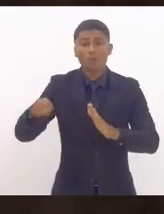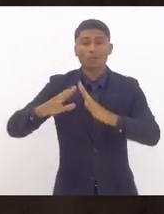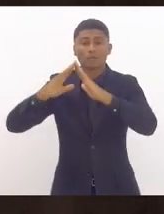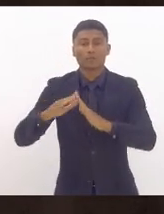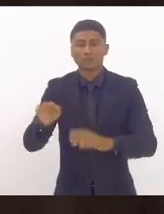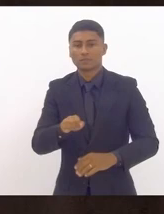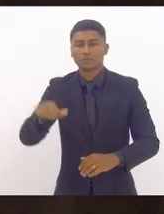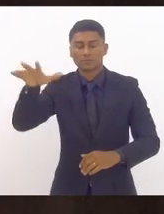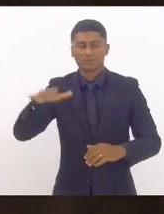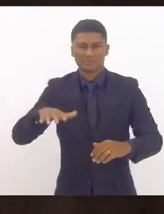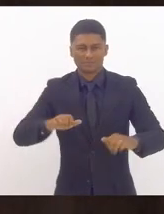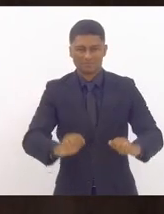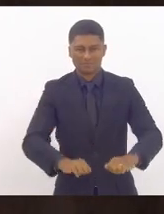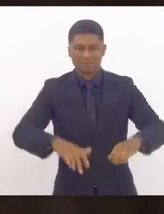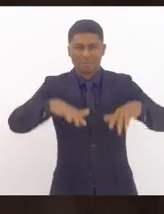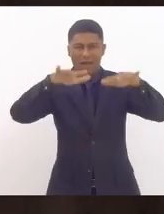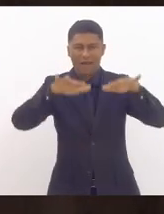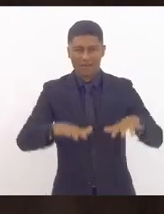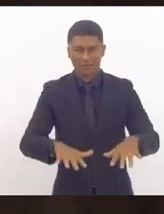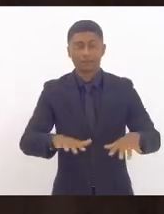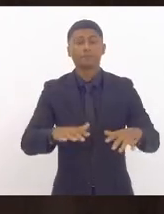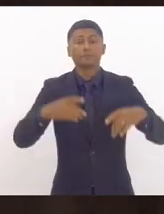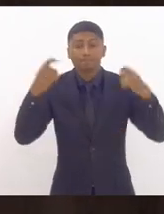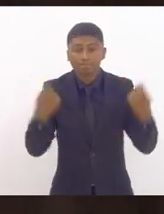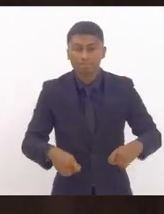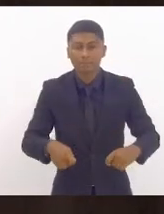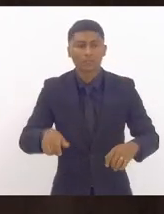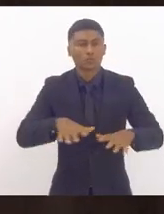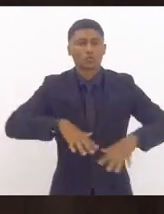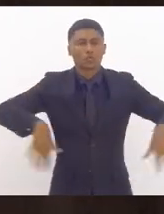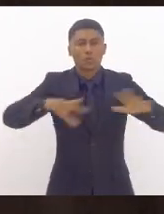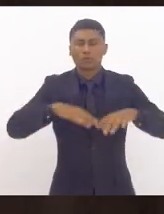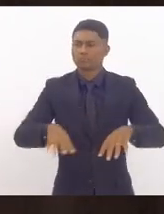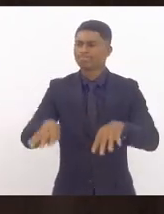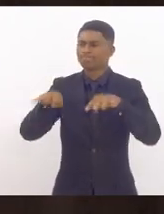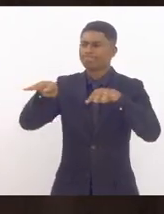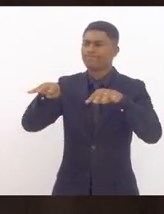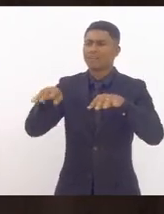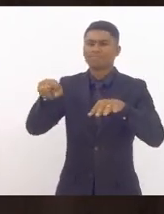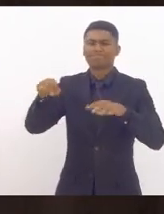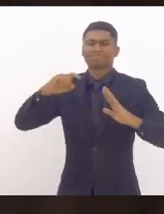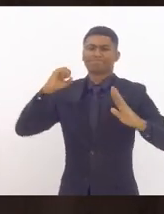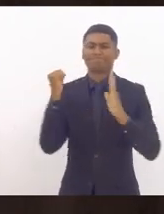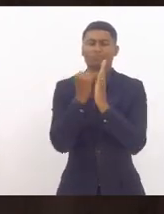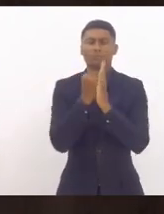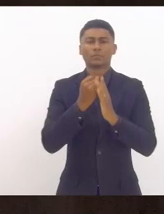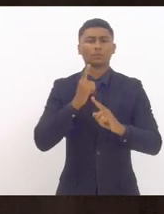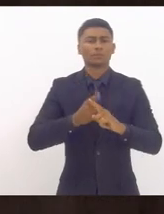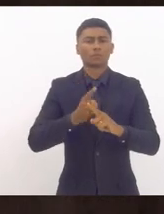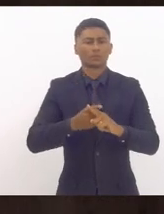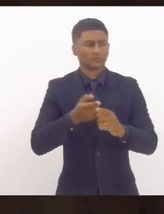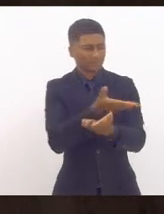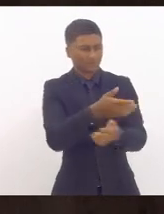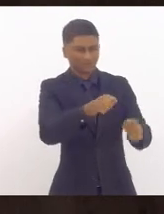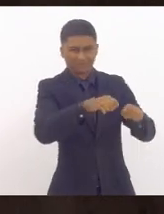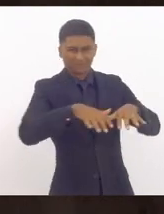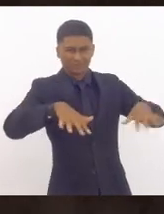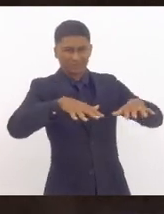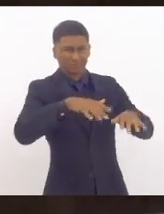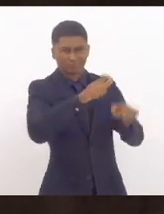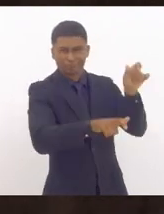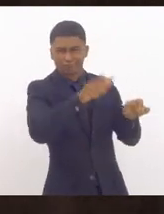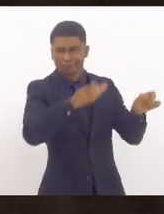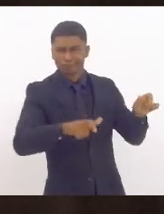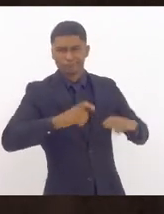por aqueles e aquelas que transformam a narrativa e o cotidiano das favelas e periferias do